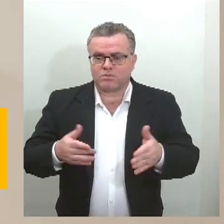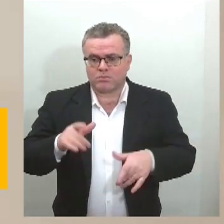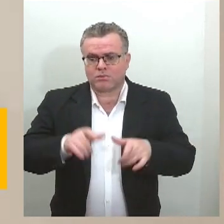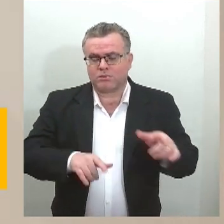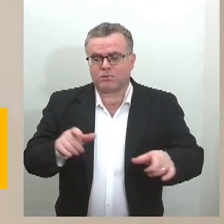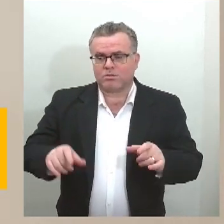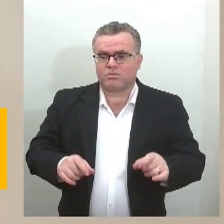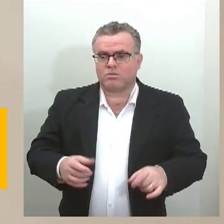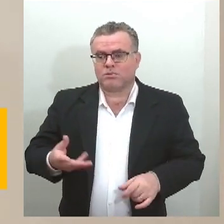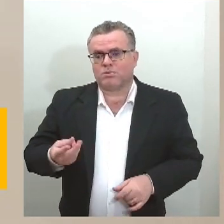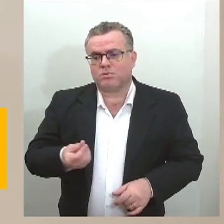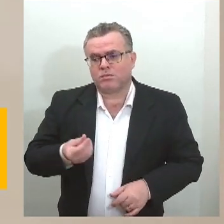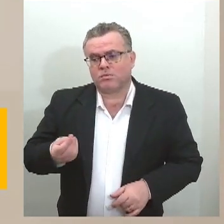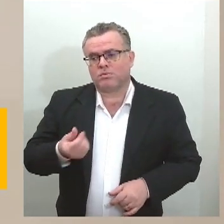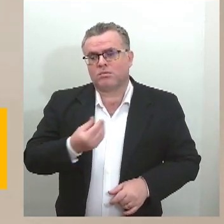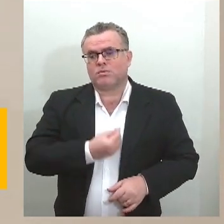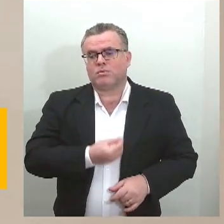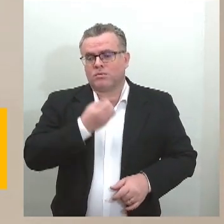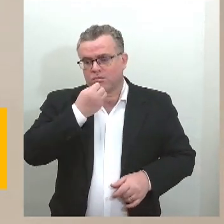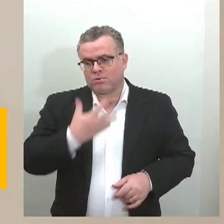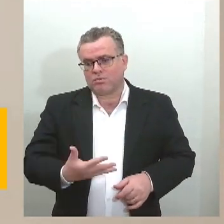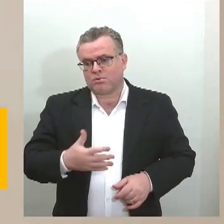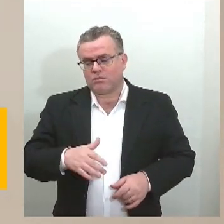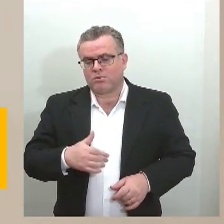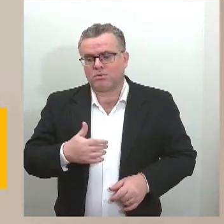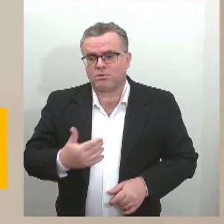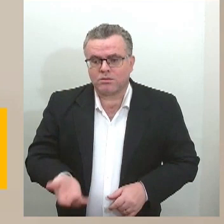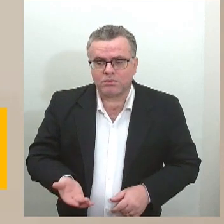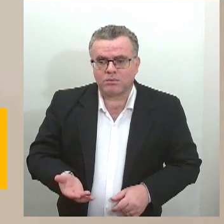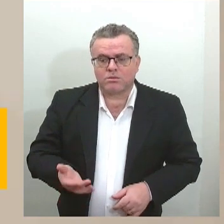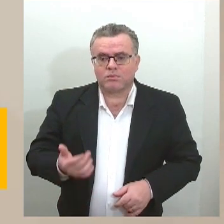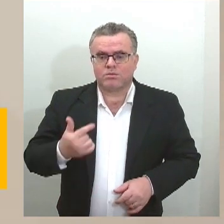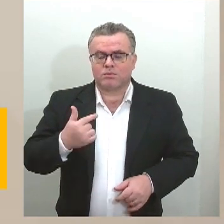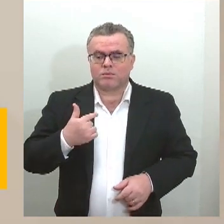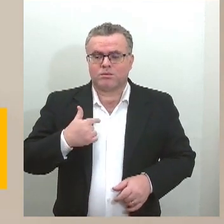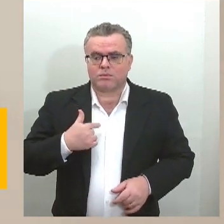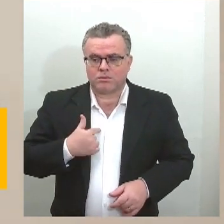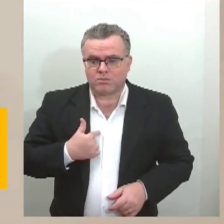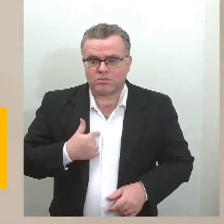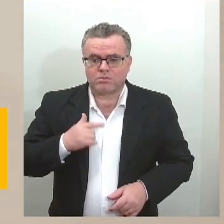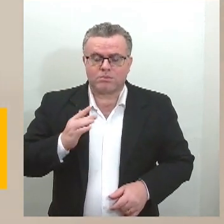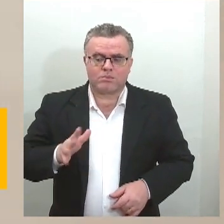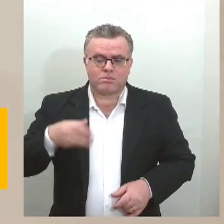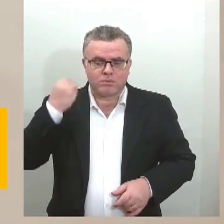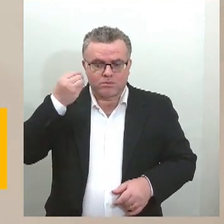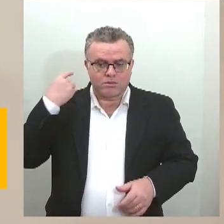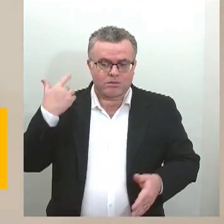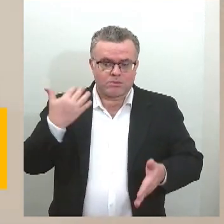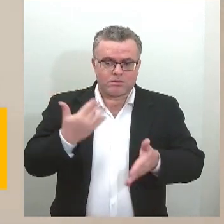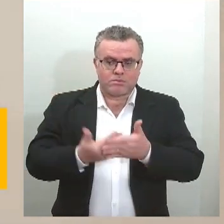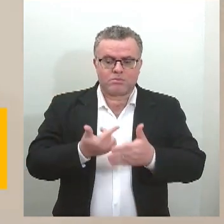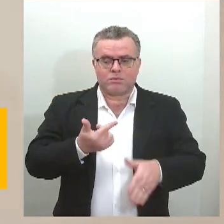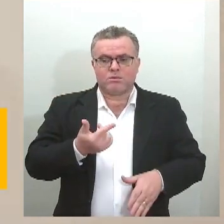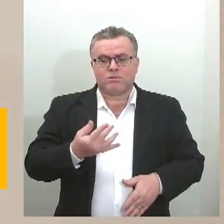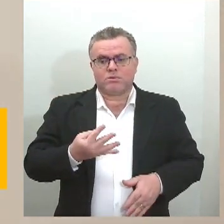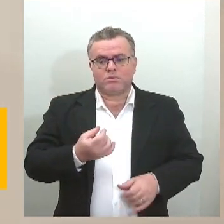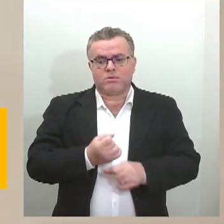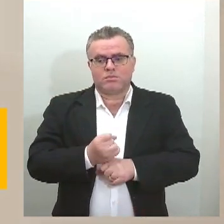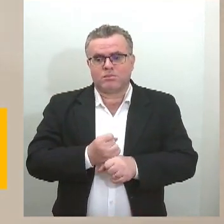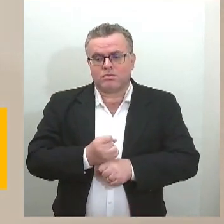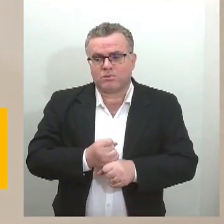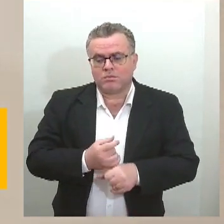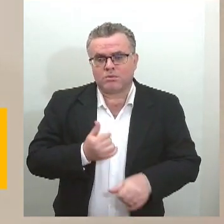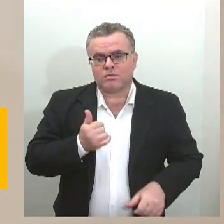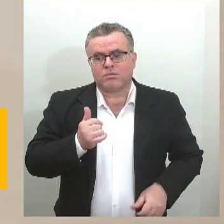vida muito boa. Eu convivo com esse diagnóstico há 24 anos, né? Recebi o meu diagnóstico aos 15,